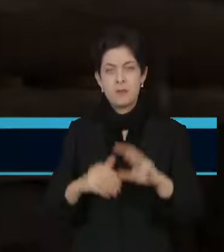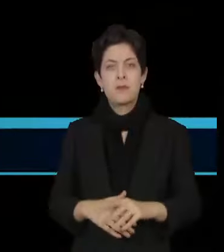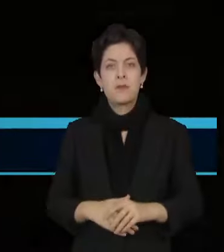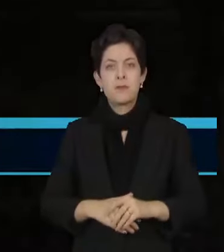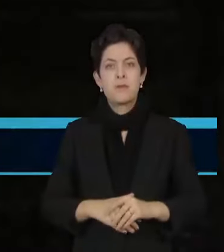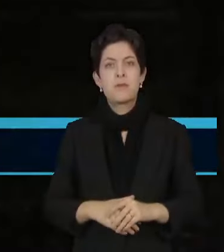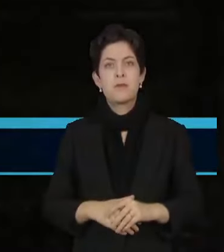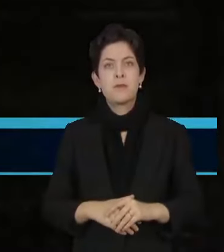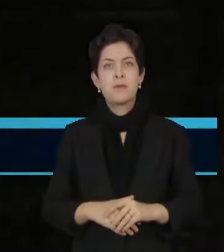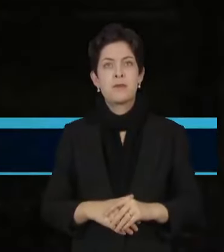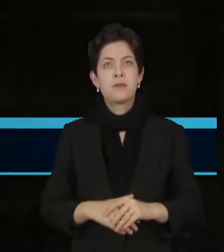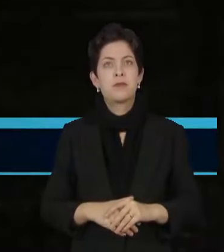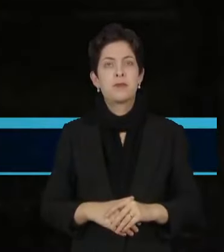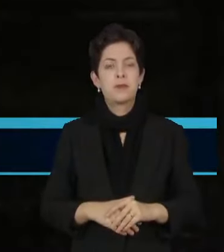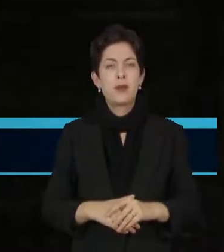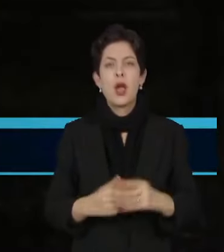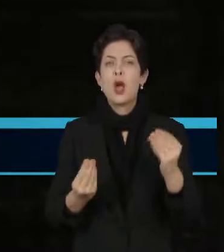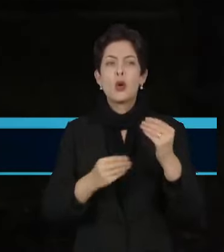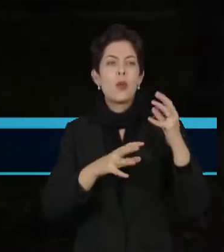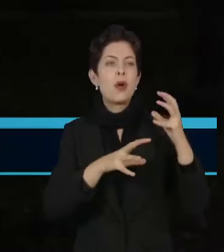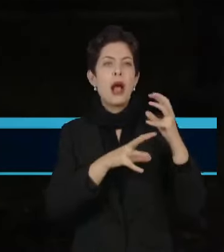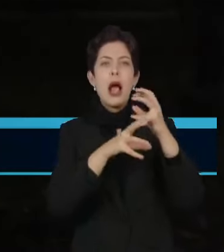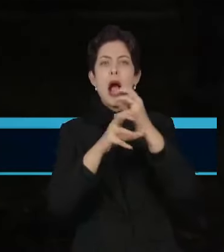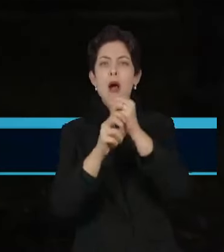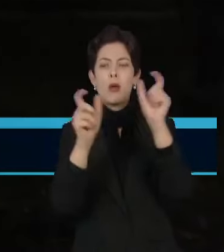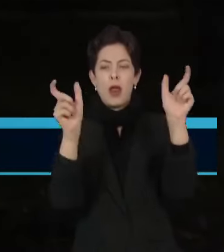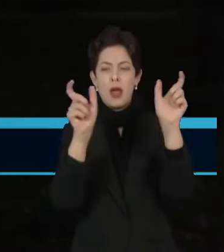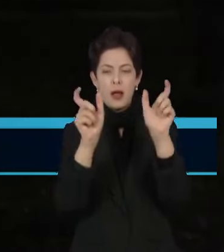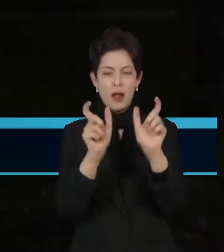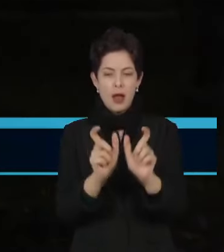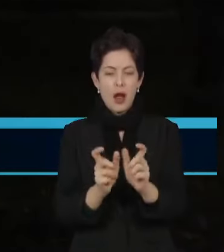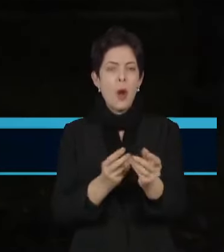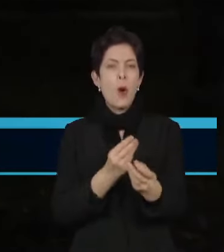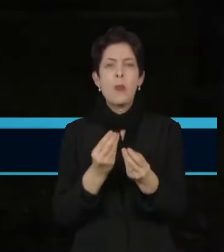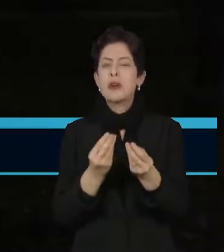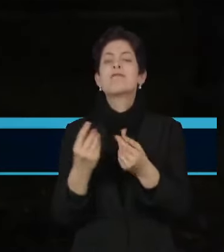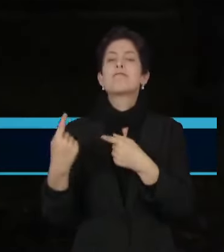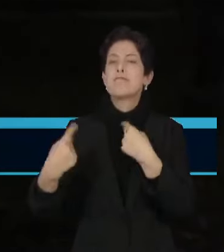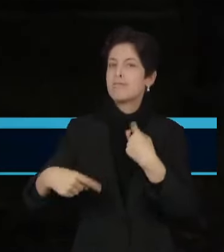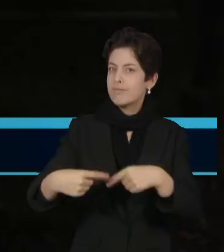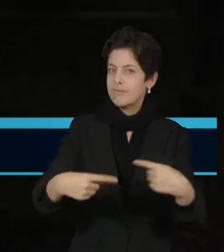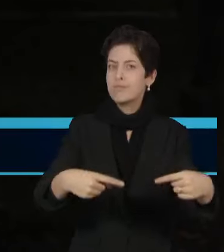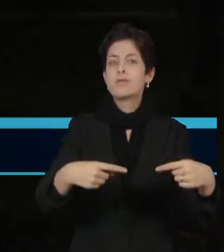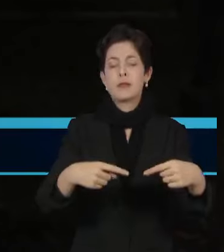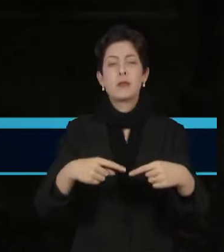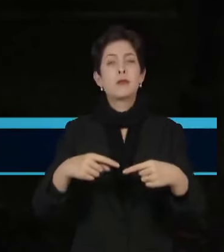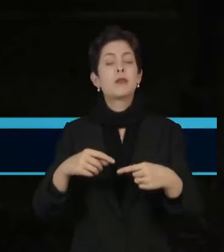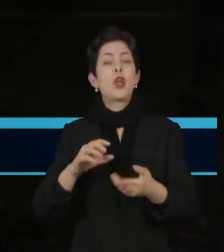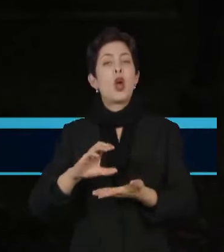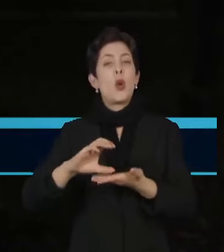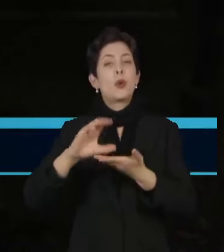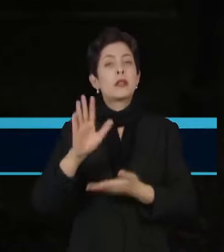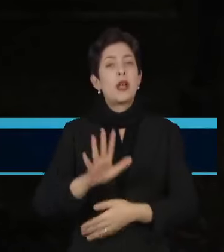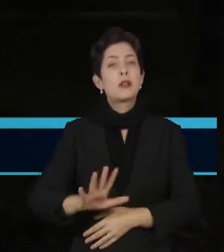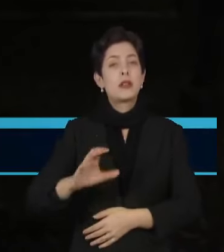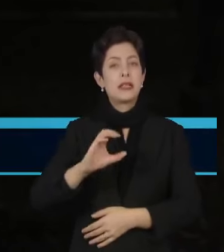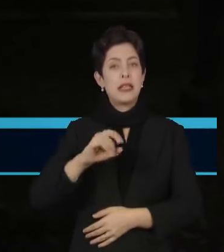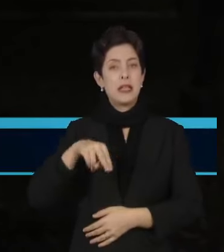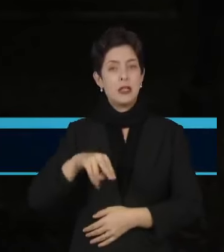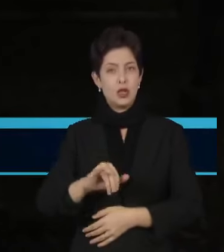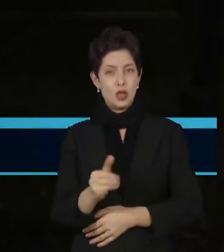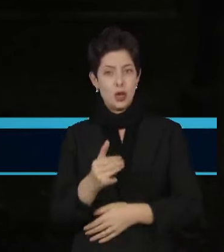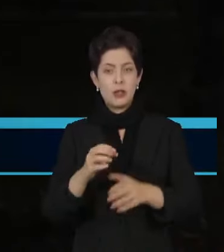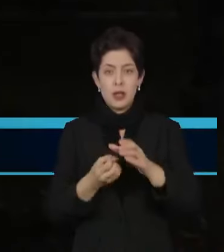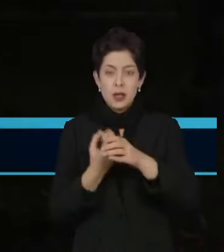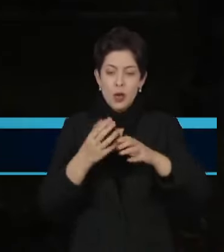ambiente a fórmula para o cálculo do dano ambiental ainda é discutida o Conselho Nacional de Justiça criou um grupo de